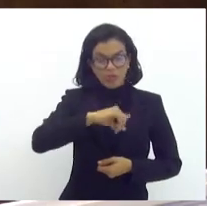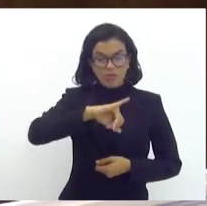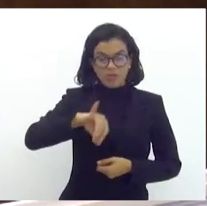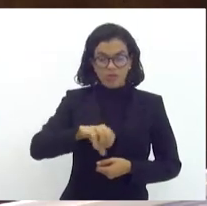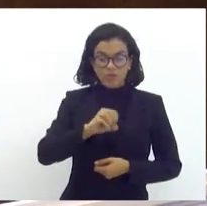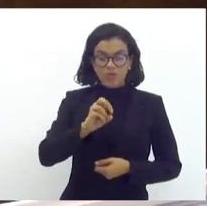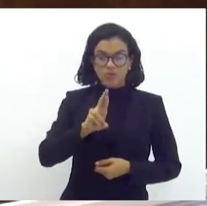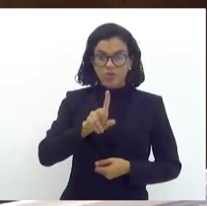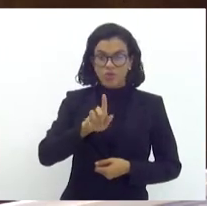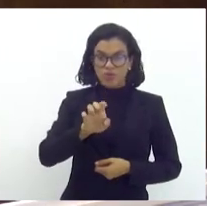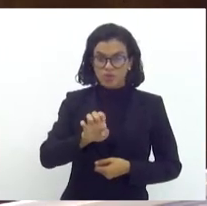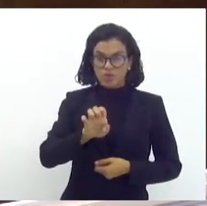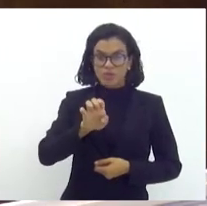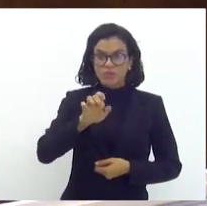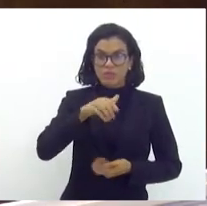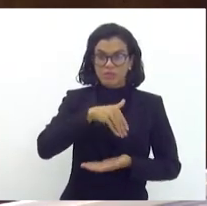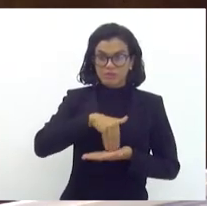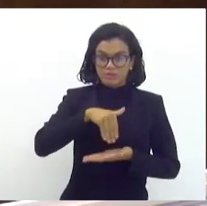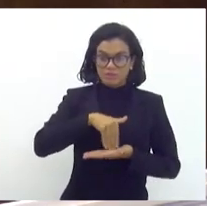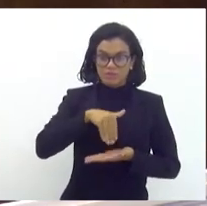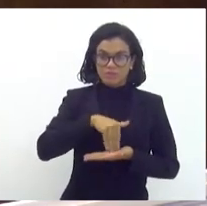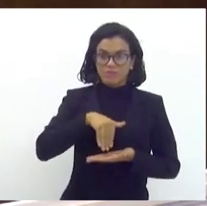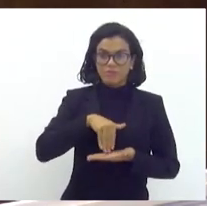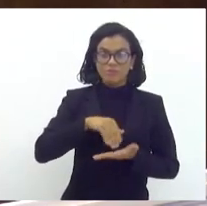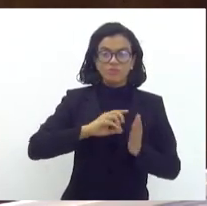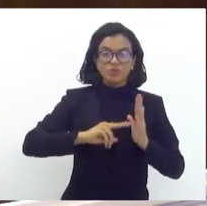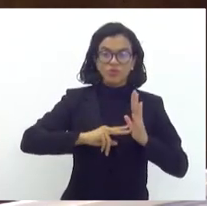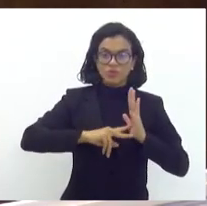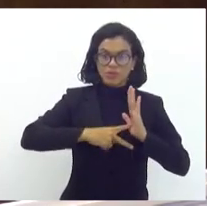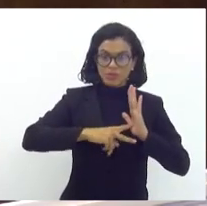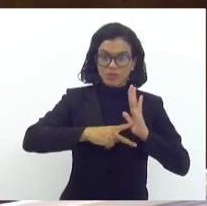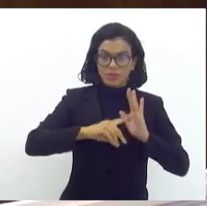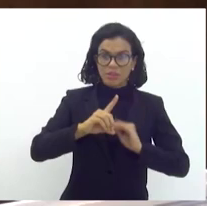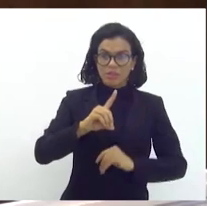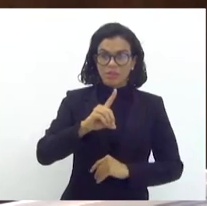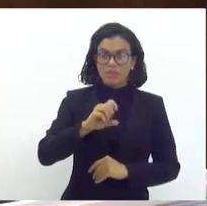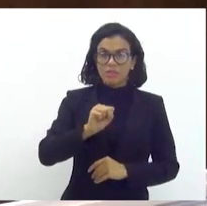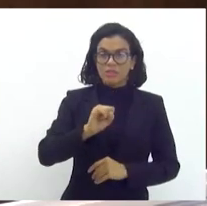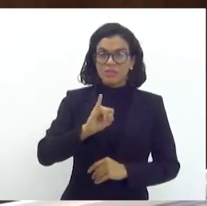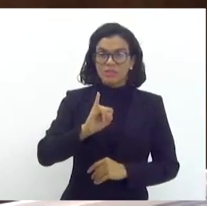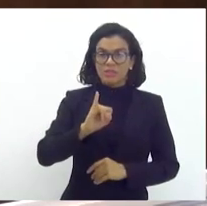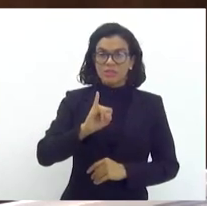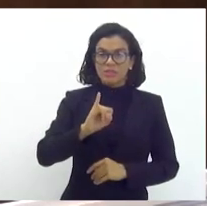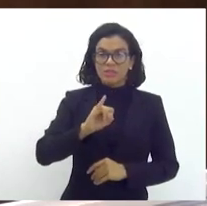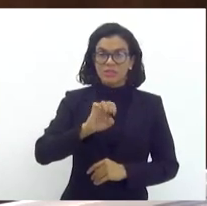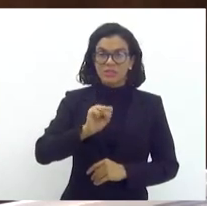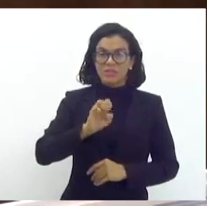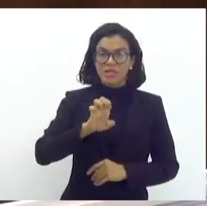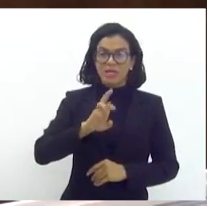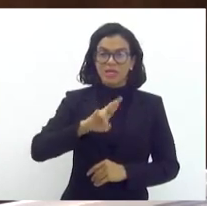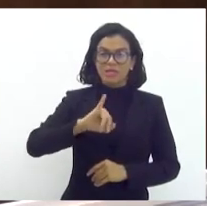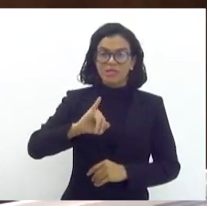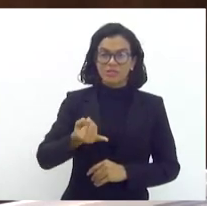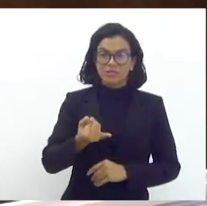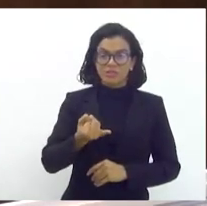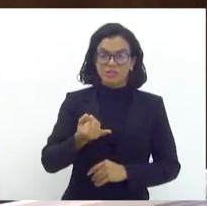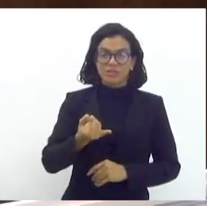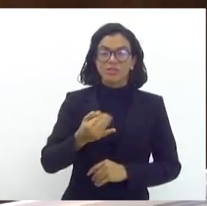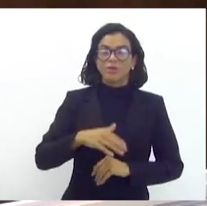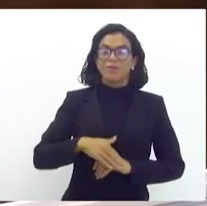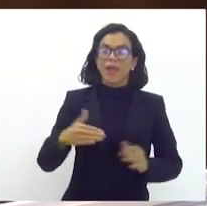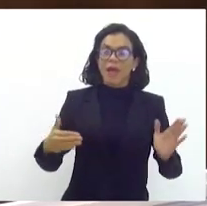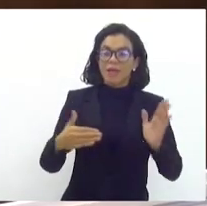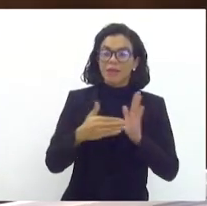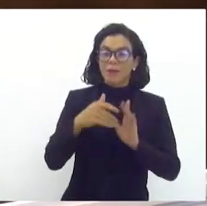Madalena secretário geral lá no jucerja a gente tem em torno de mais de 600 mil empresas ativas no estado do Rio de Janeiro até